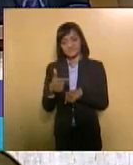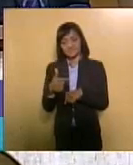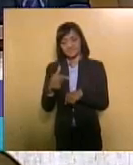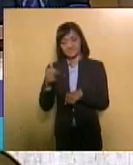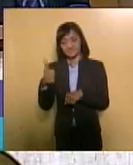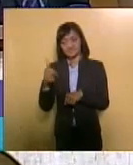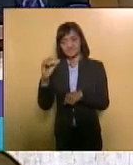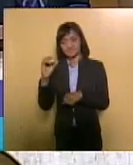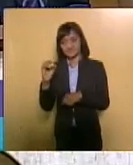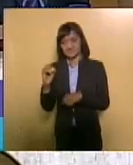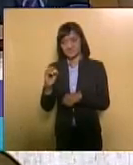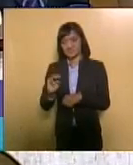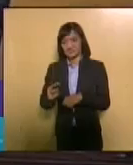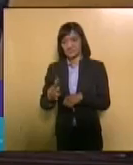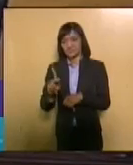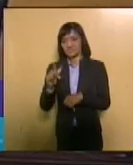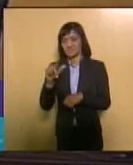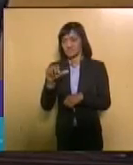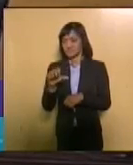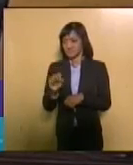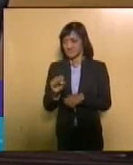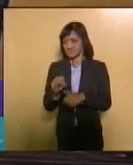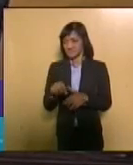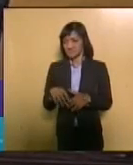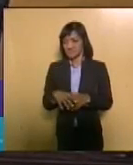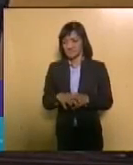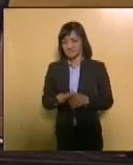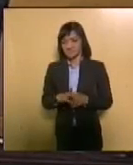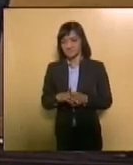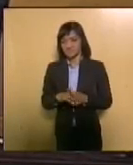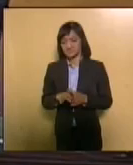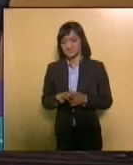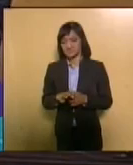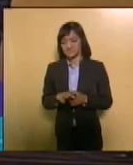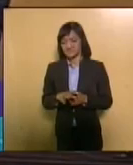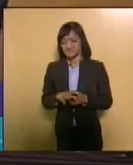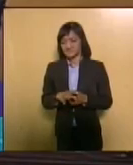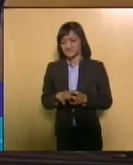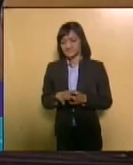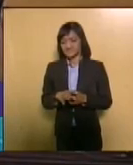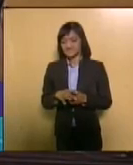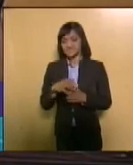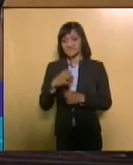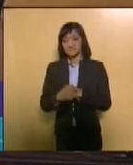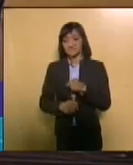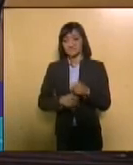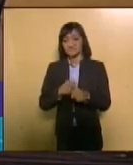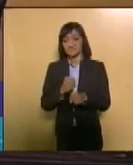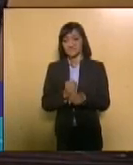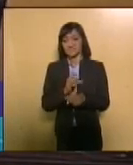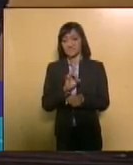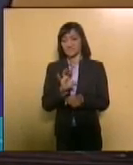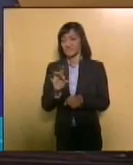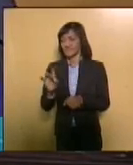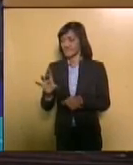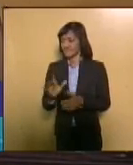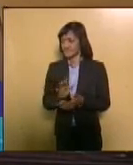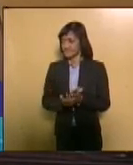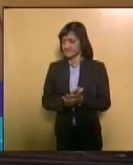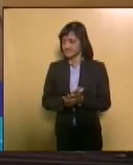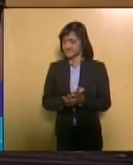210 milhões de habitantes e que a cada ano só de